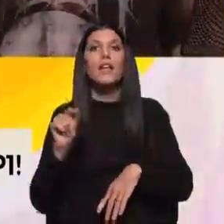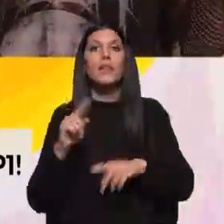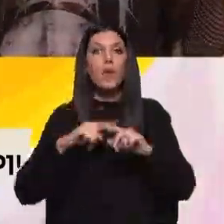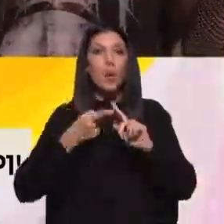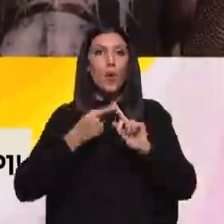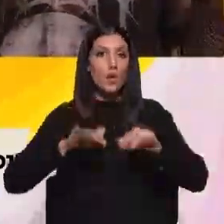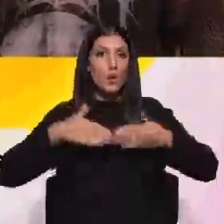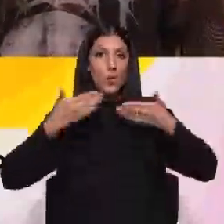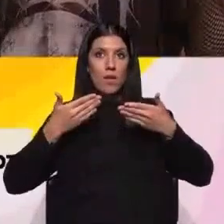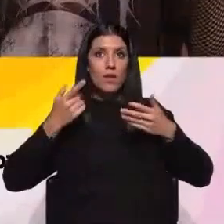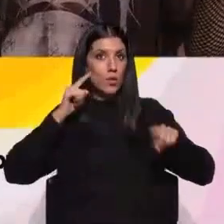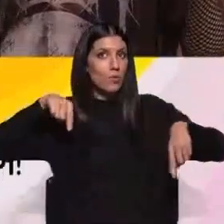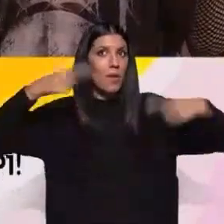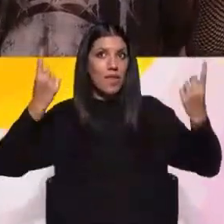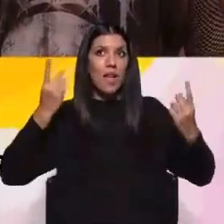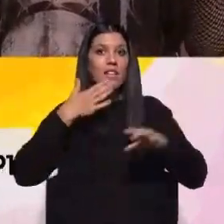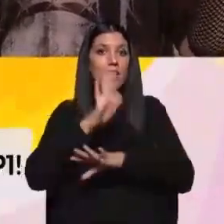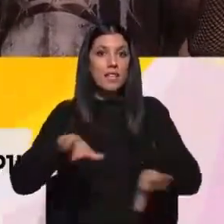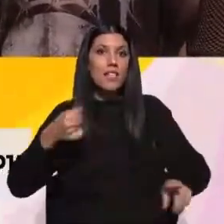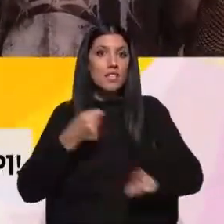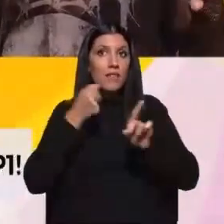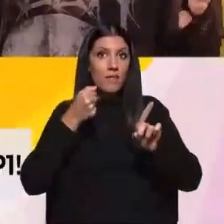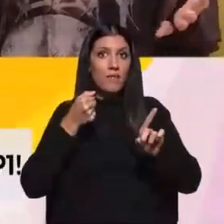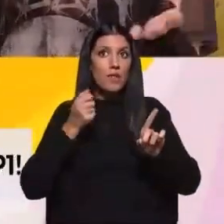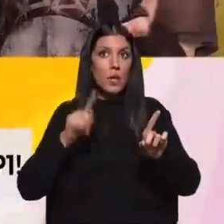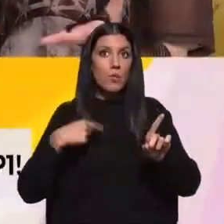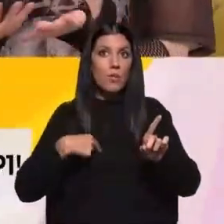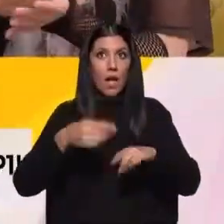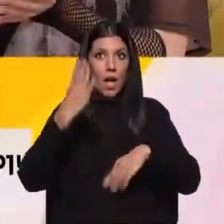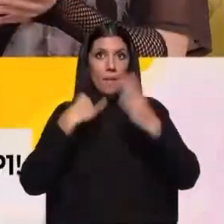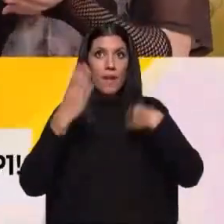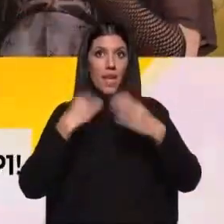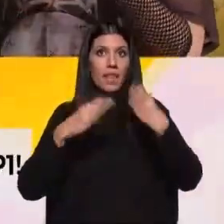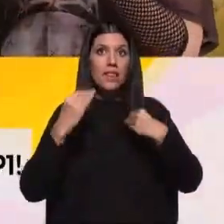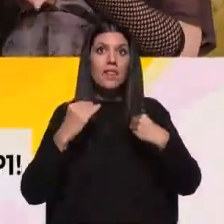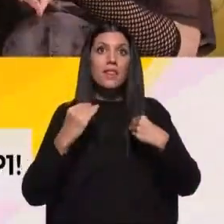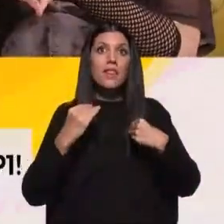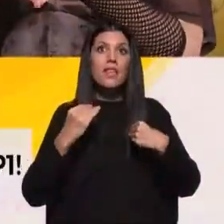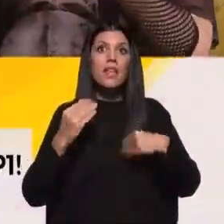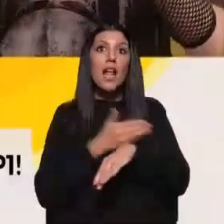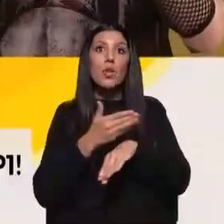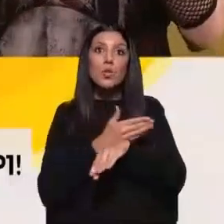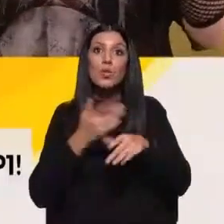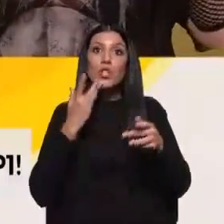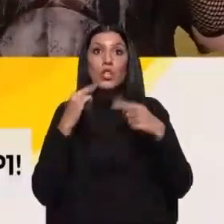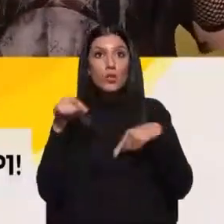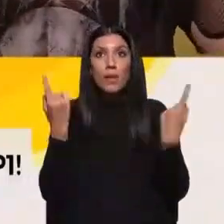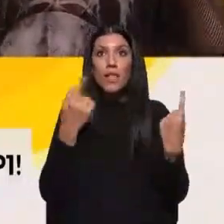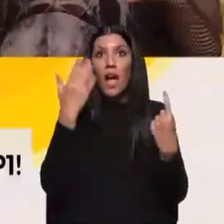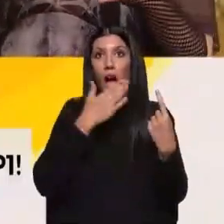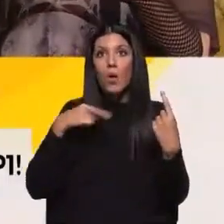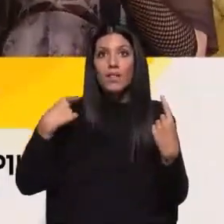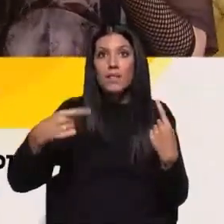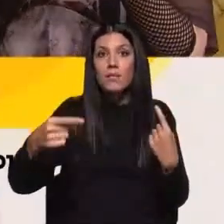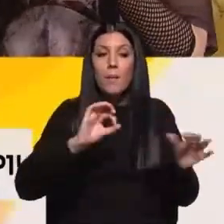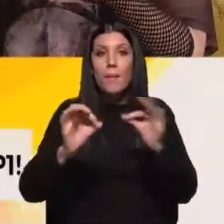começa com um espetáculo e os miúdos têm o desafio de estar a aprender as coisas já através do espetáculo, unirem-se. Uhum. E todas as aulas são dadas já